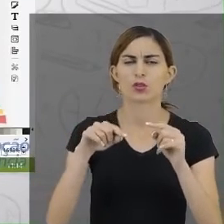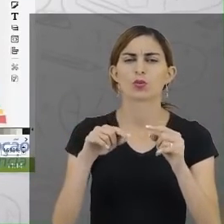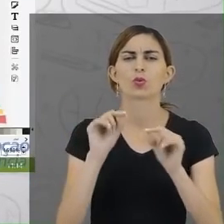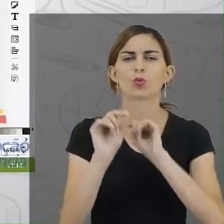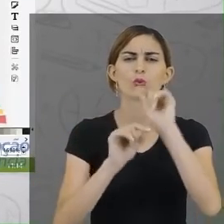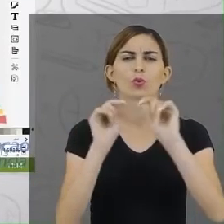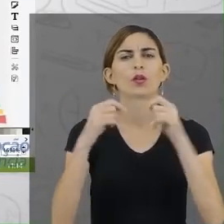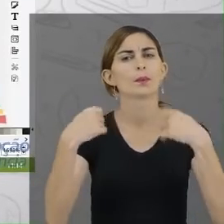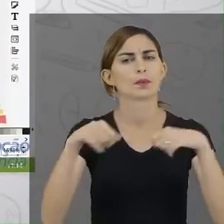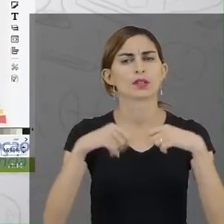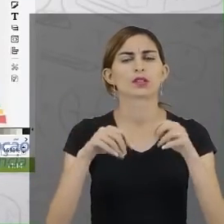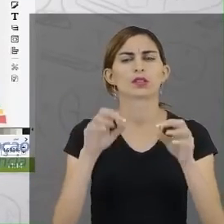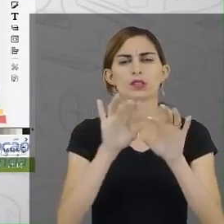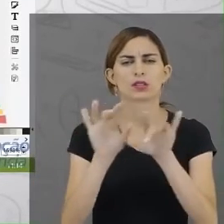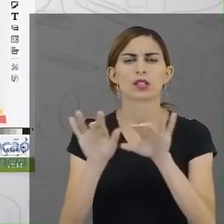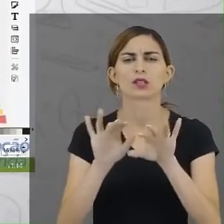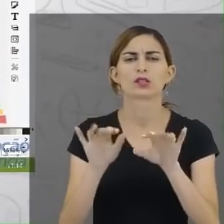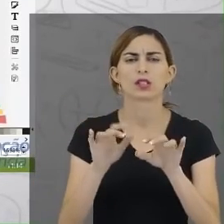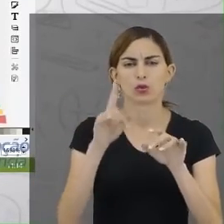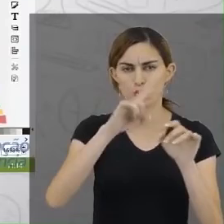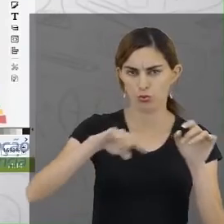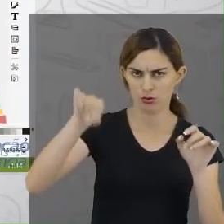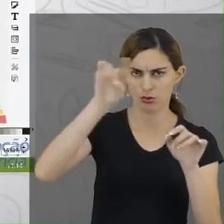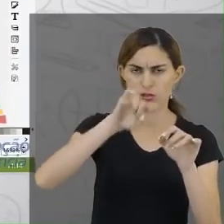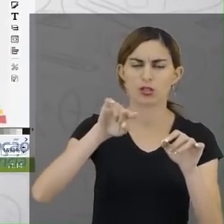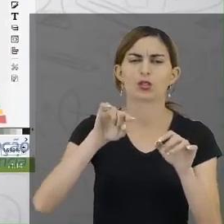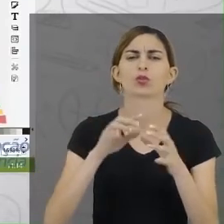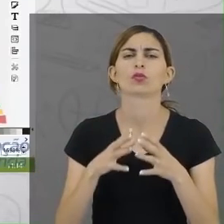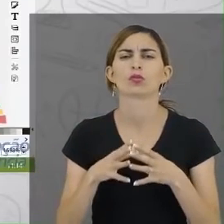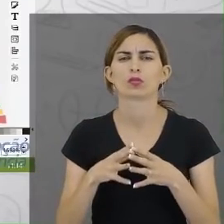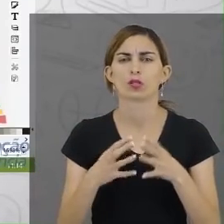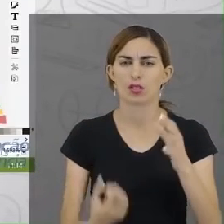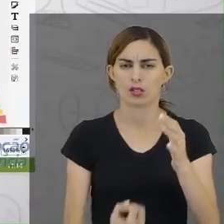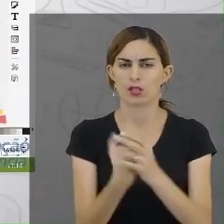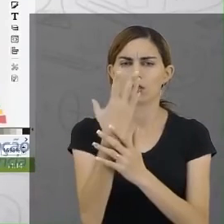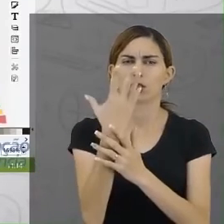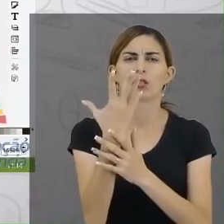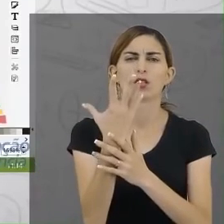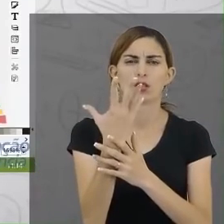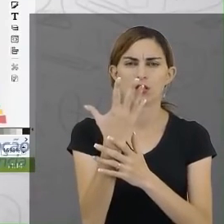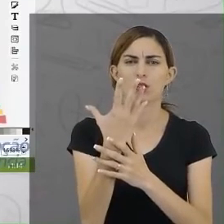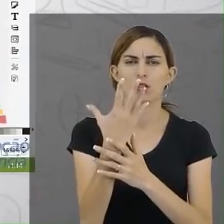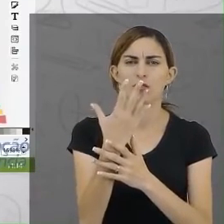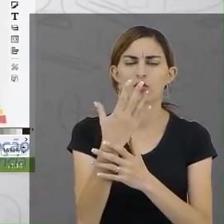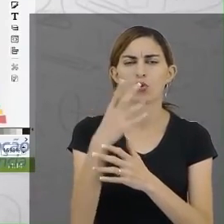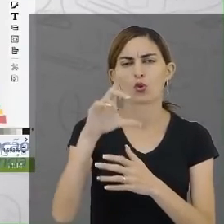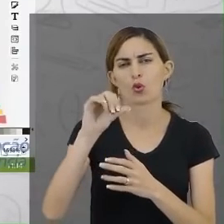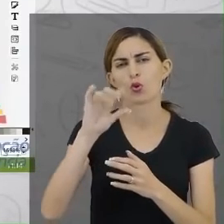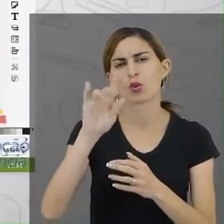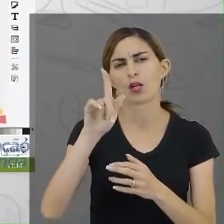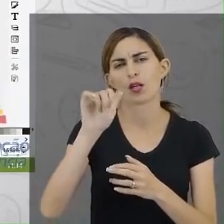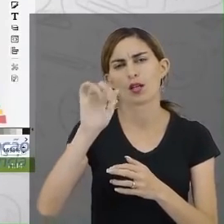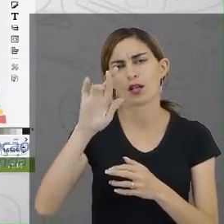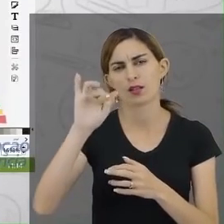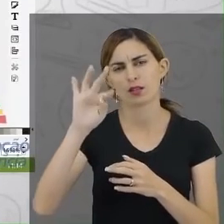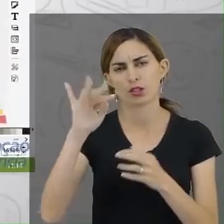um caminho. Por que precisa? Um círculo é criado através de um